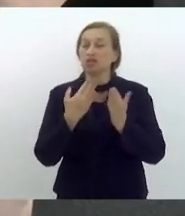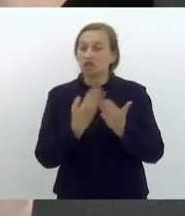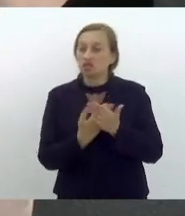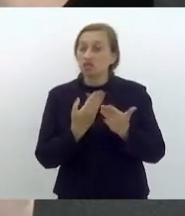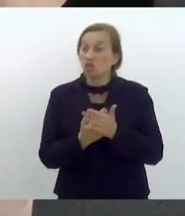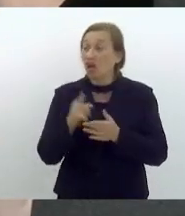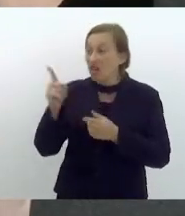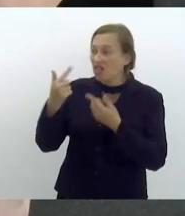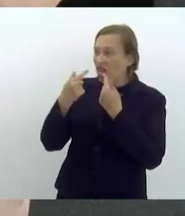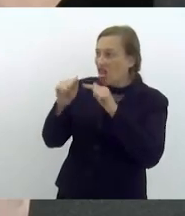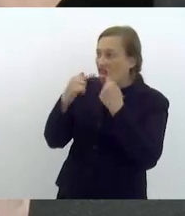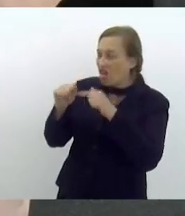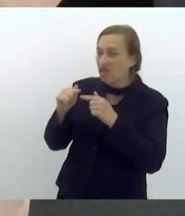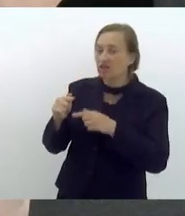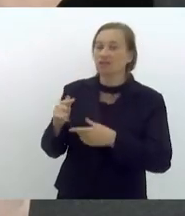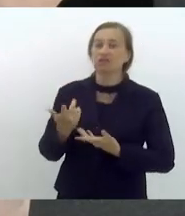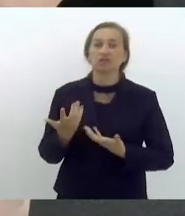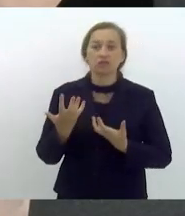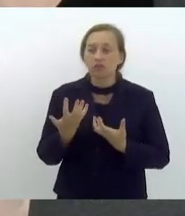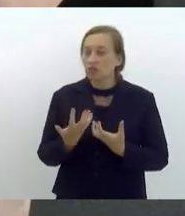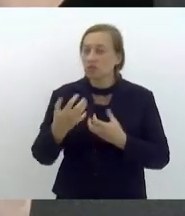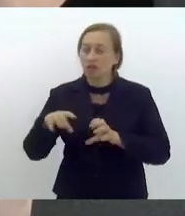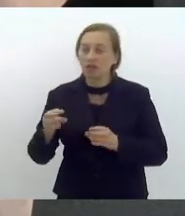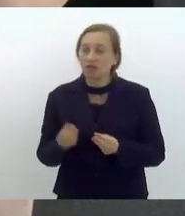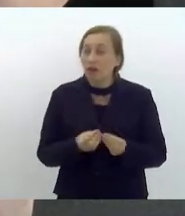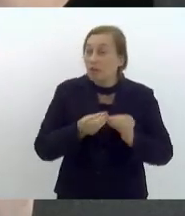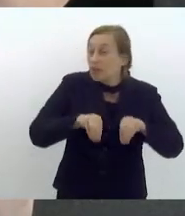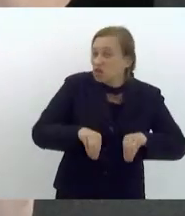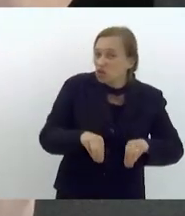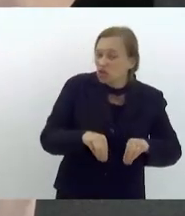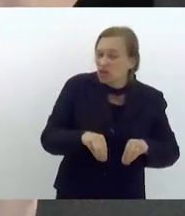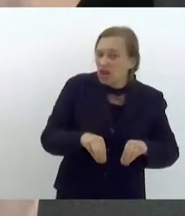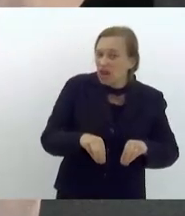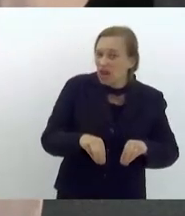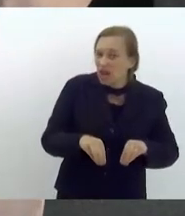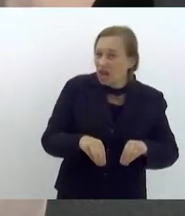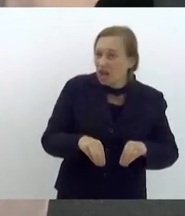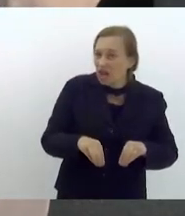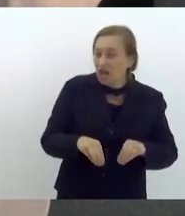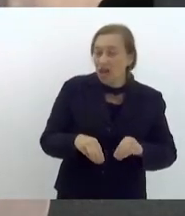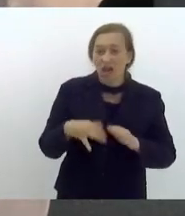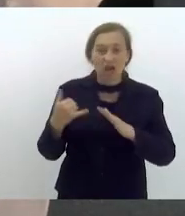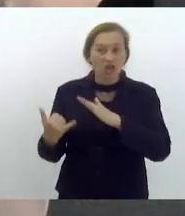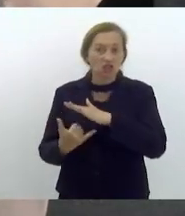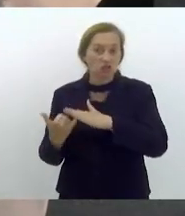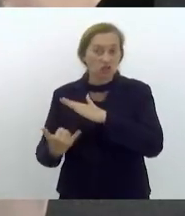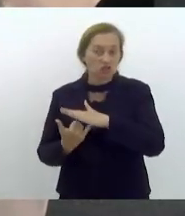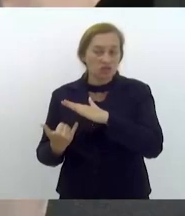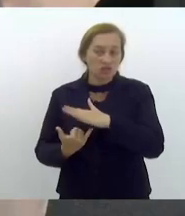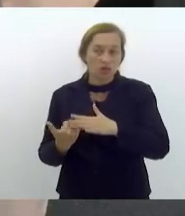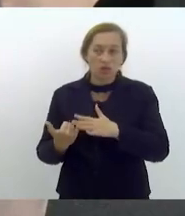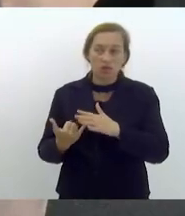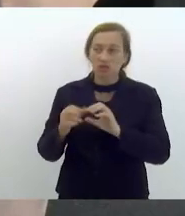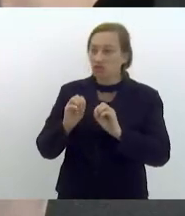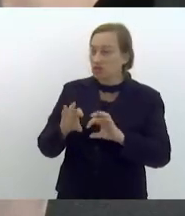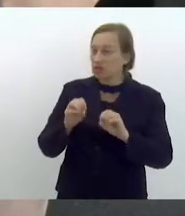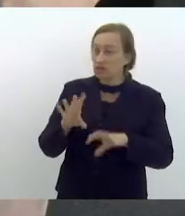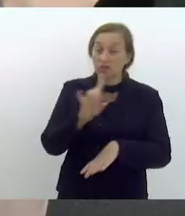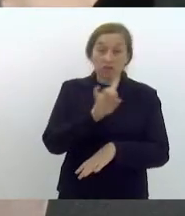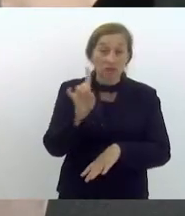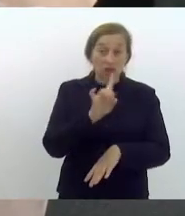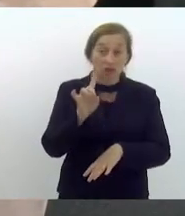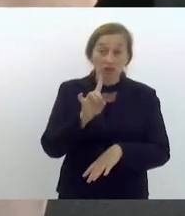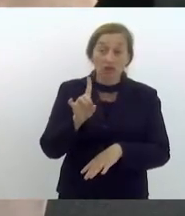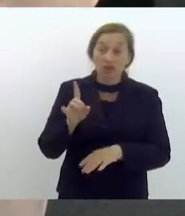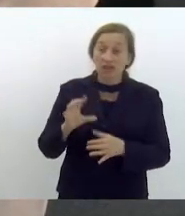vai prejudicar em quê não vai prejudicar financeiramente a instituição de ensino não vai deixar de botar